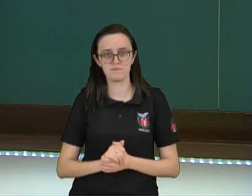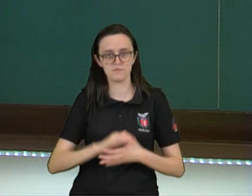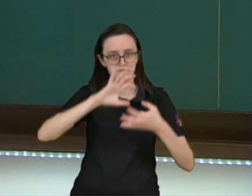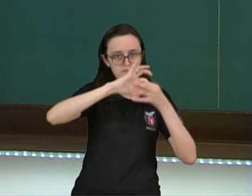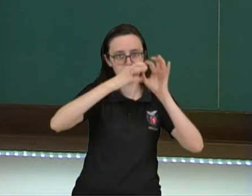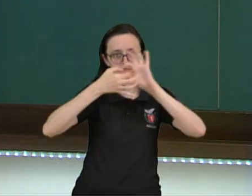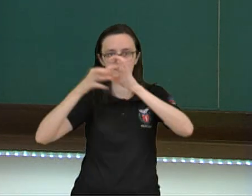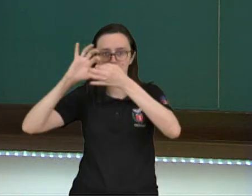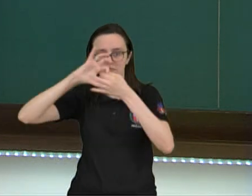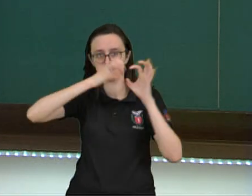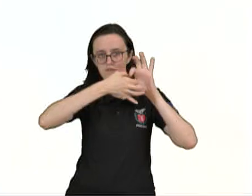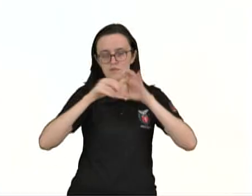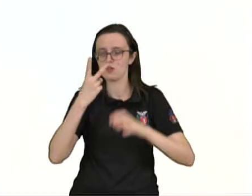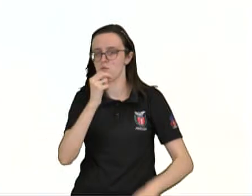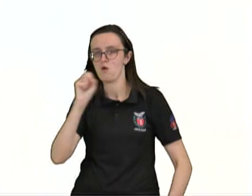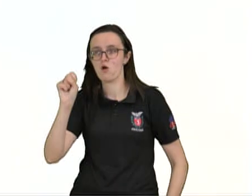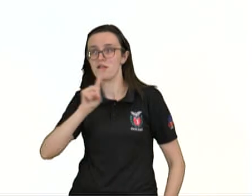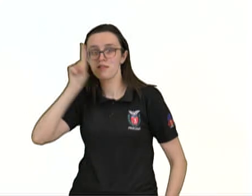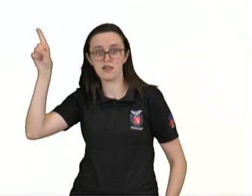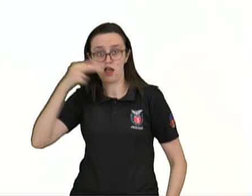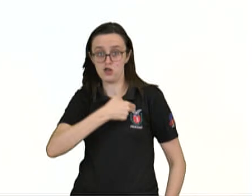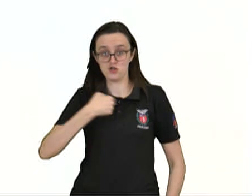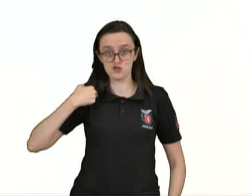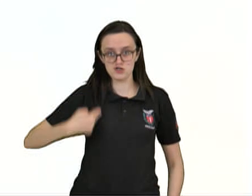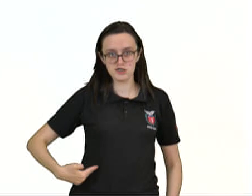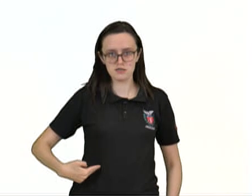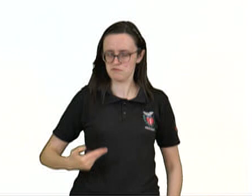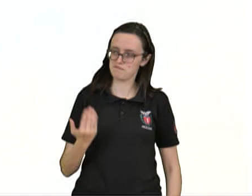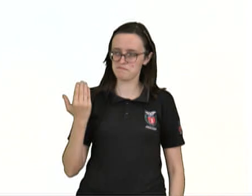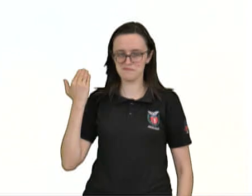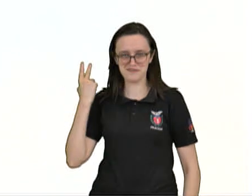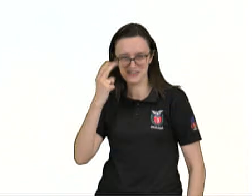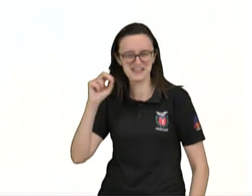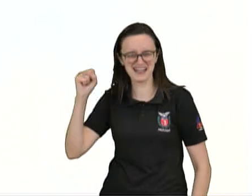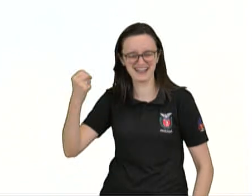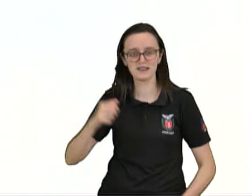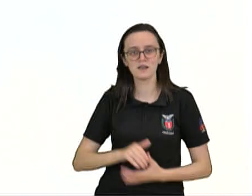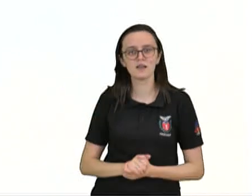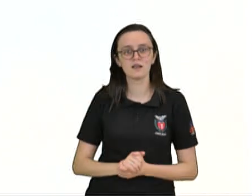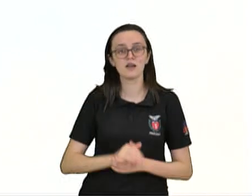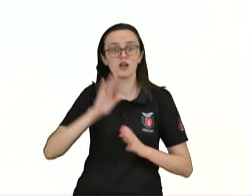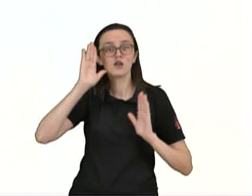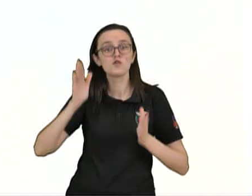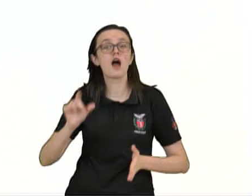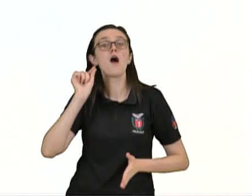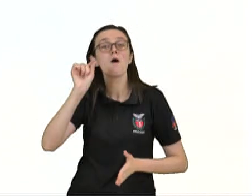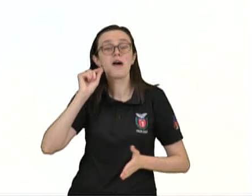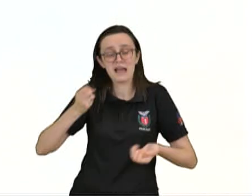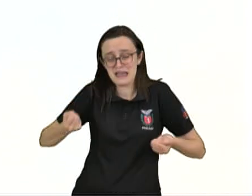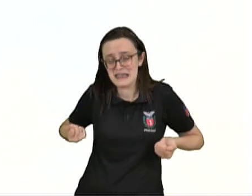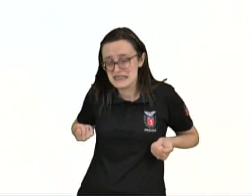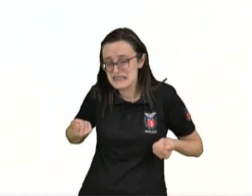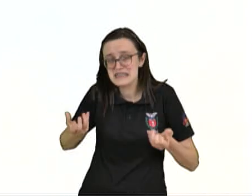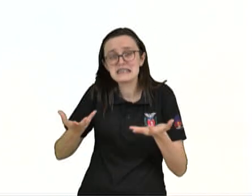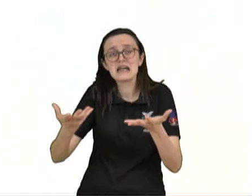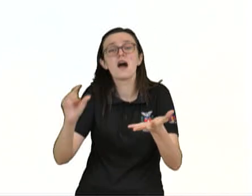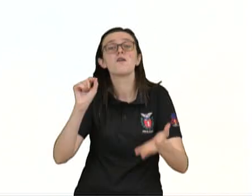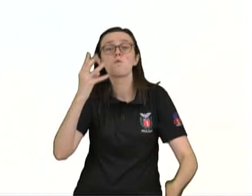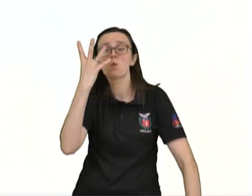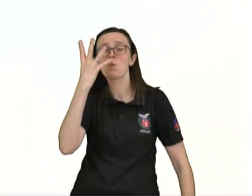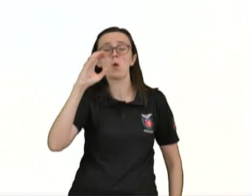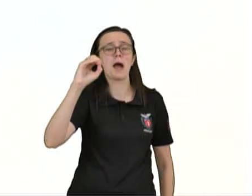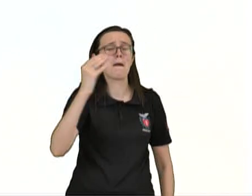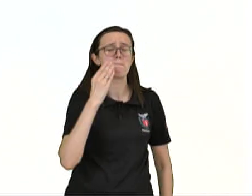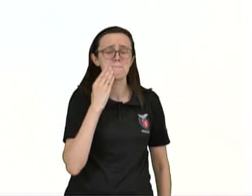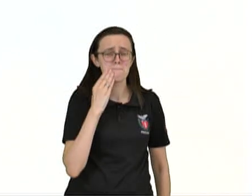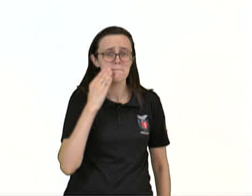de Pequim 2008, na China, esses dias aí, foram gastos 40